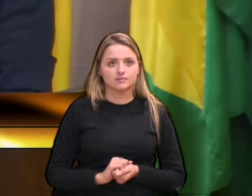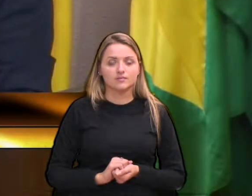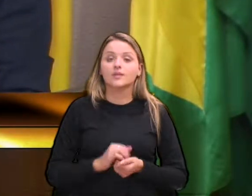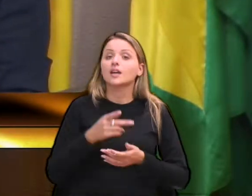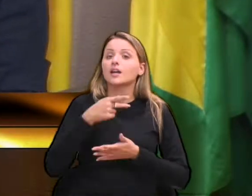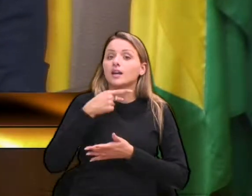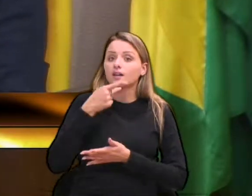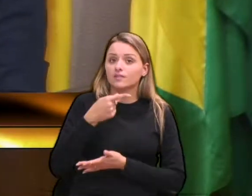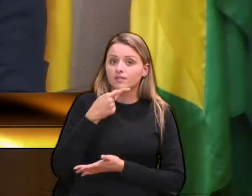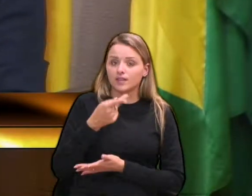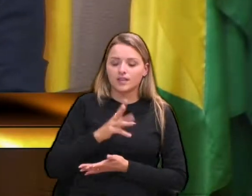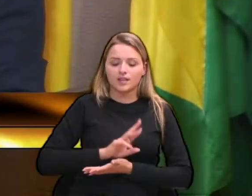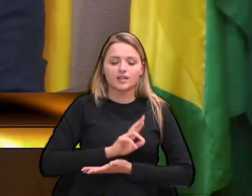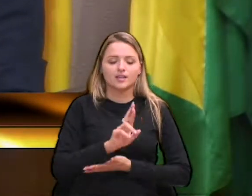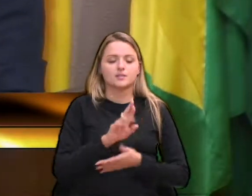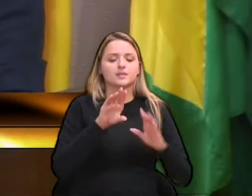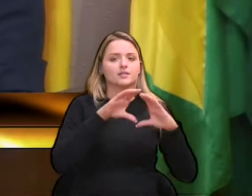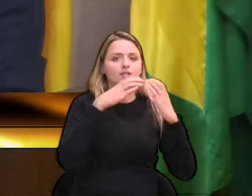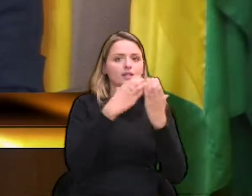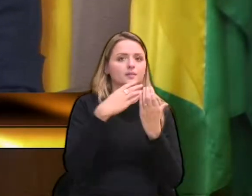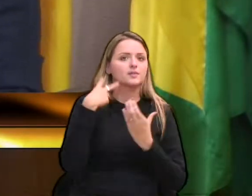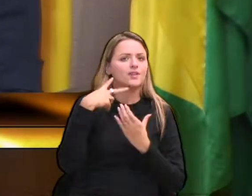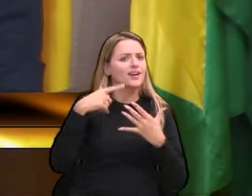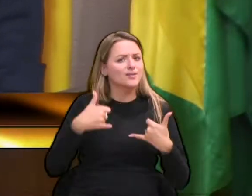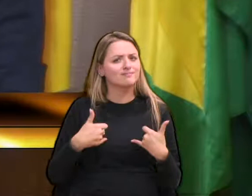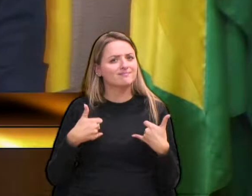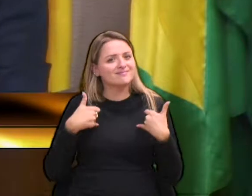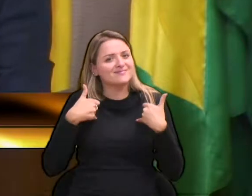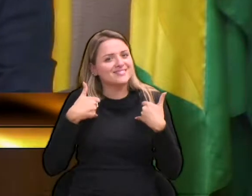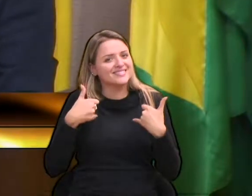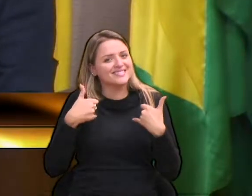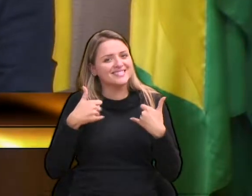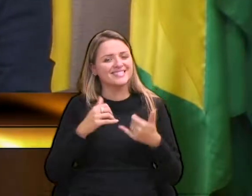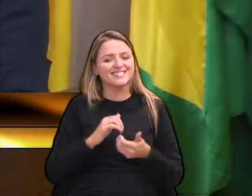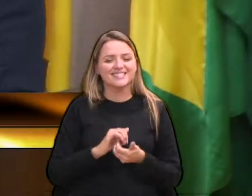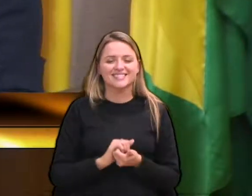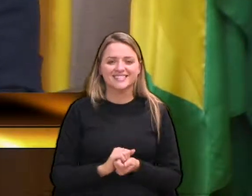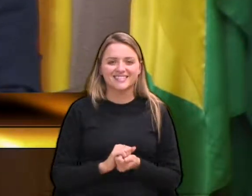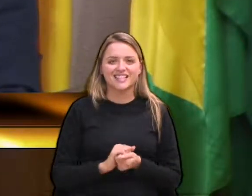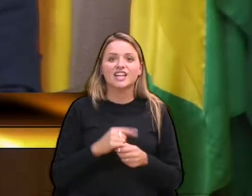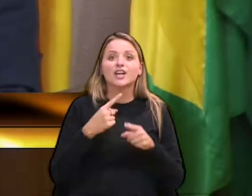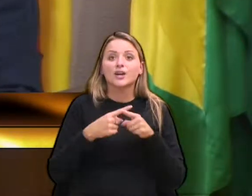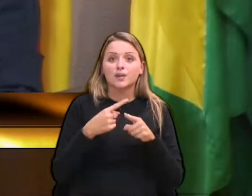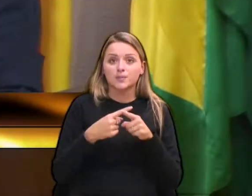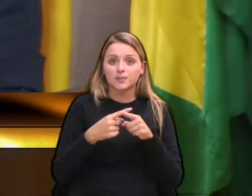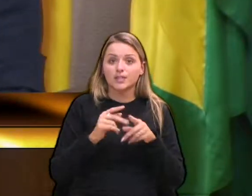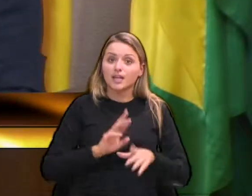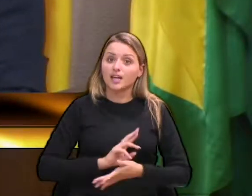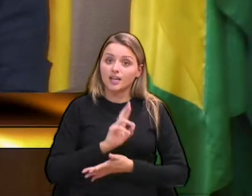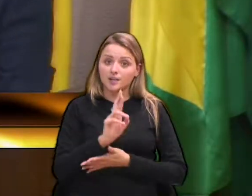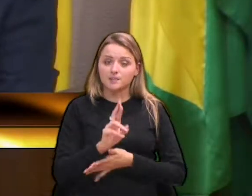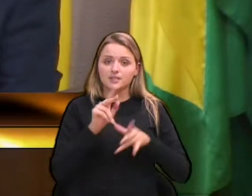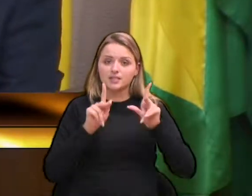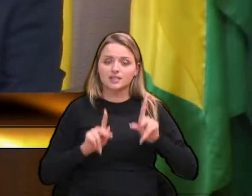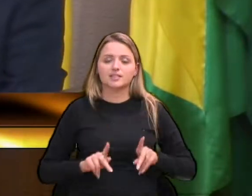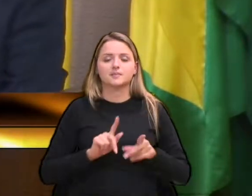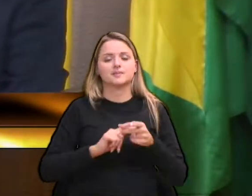Falar em nome desta casa é uma honra, pois representa a população